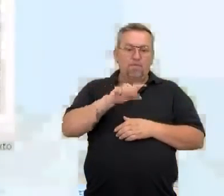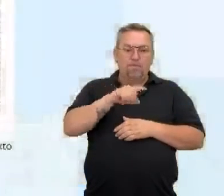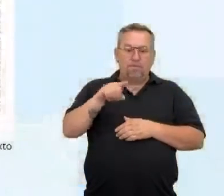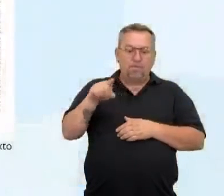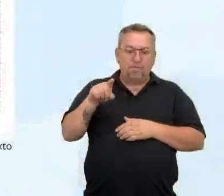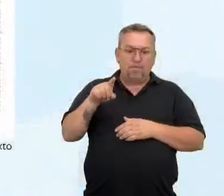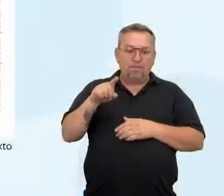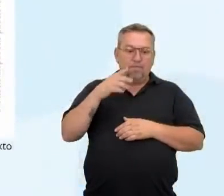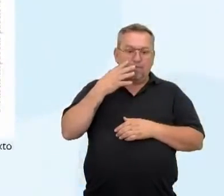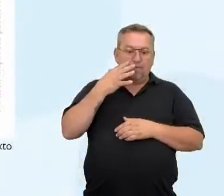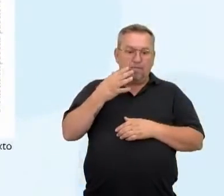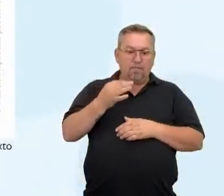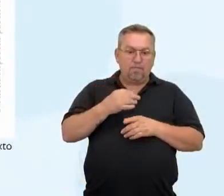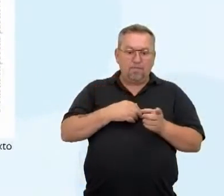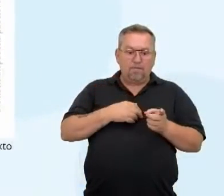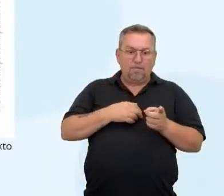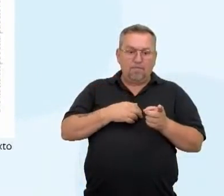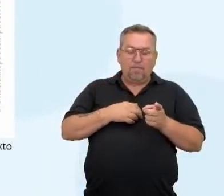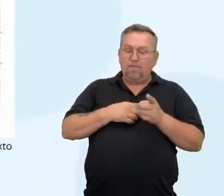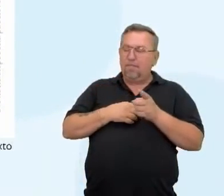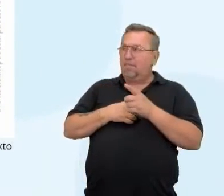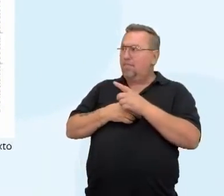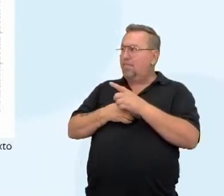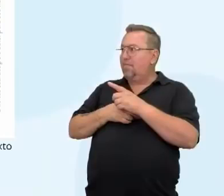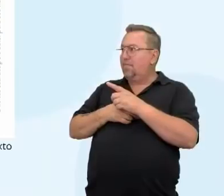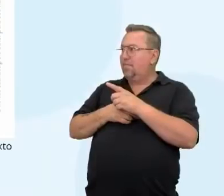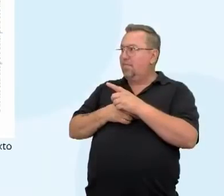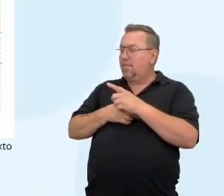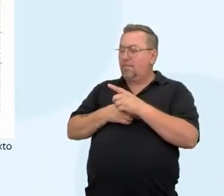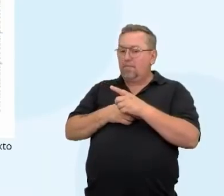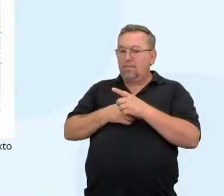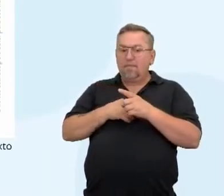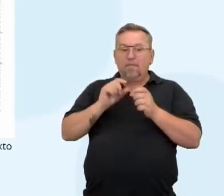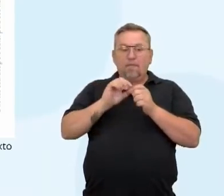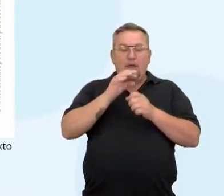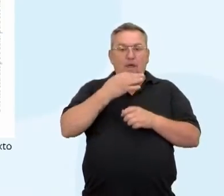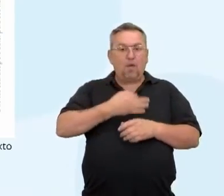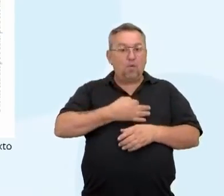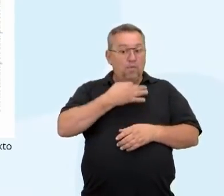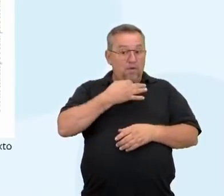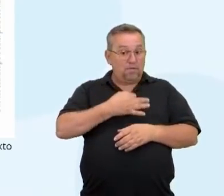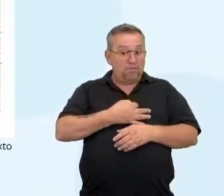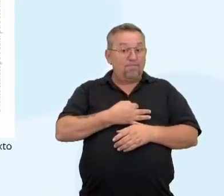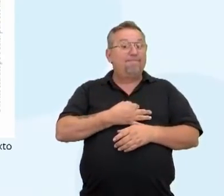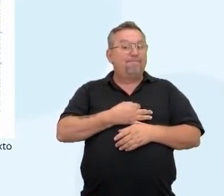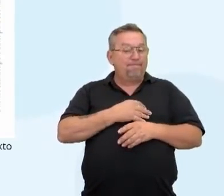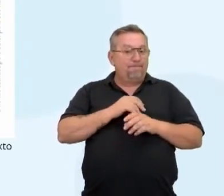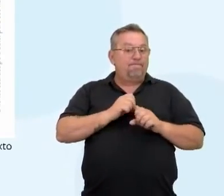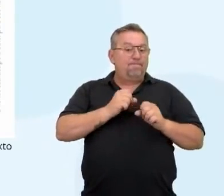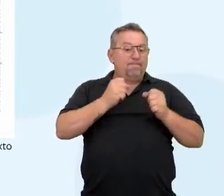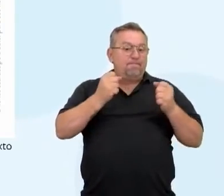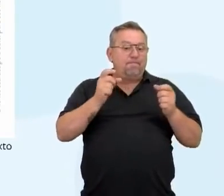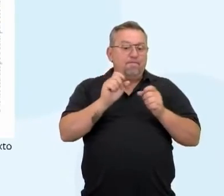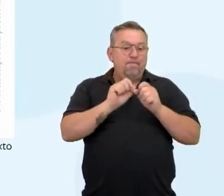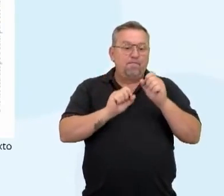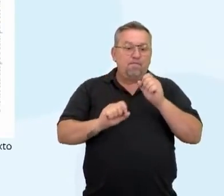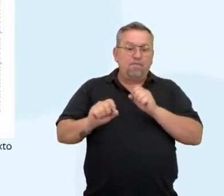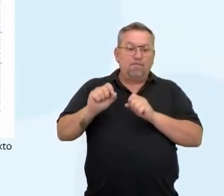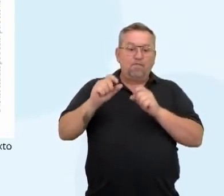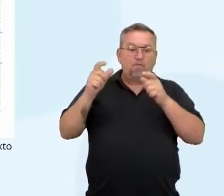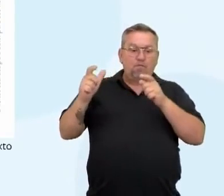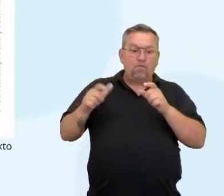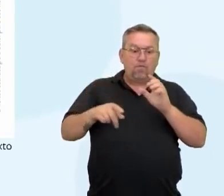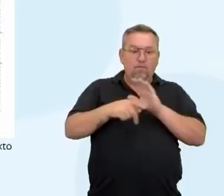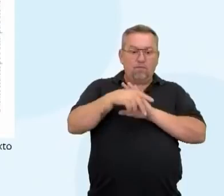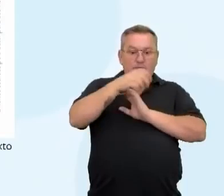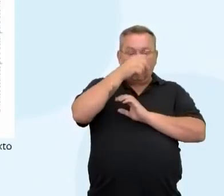vocês observarem a imagem e criar argumentos, né, que defendam a elaboração de grafites em